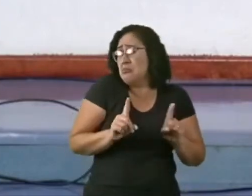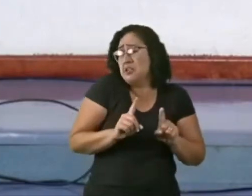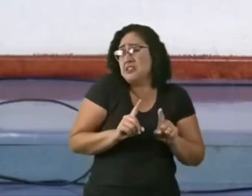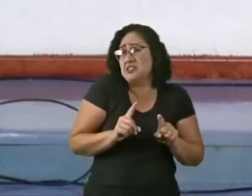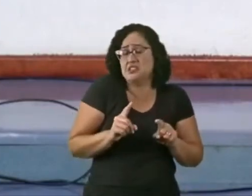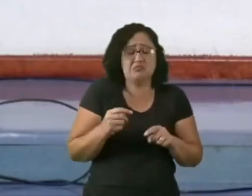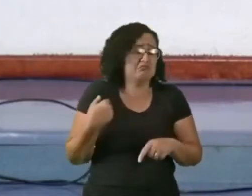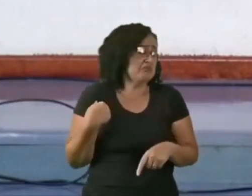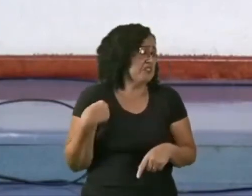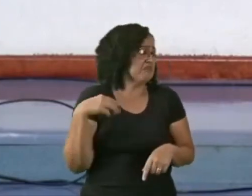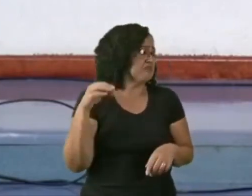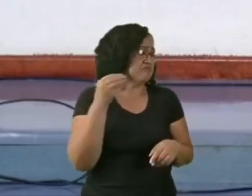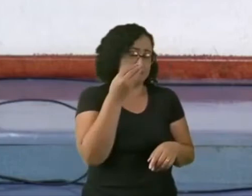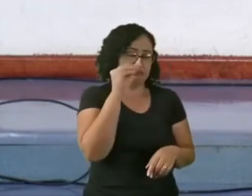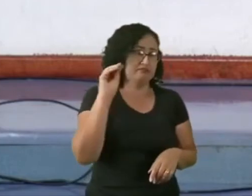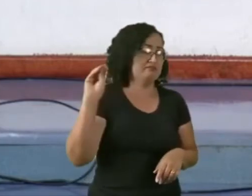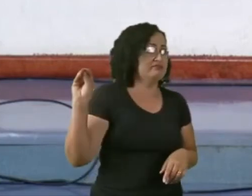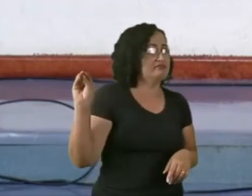busco.